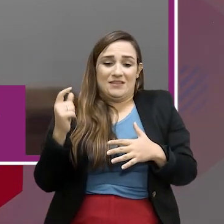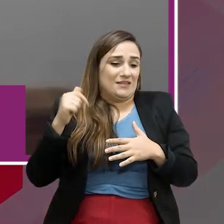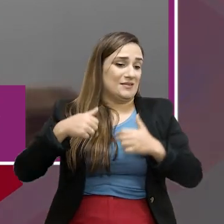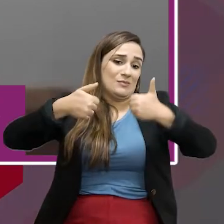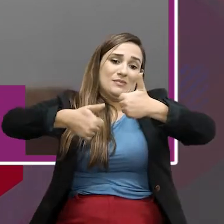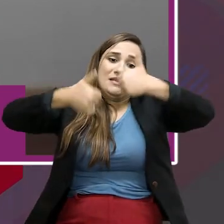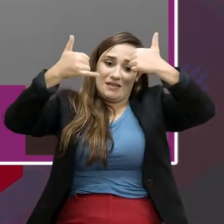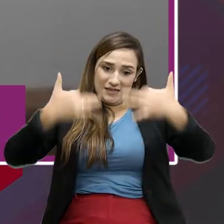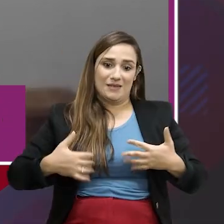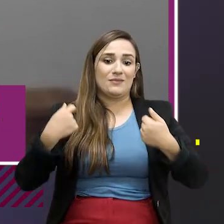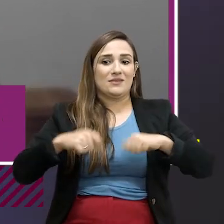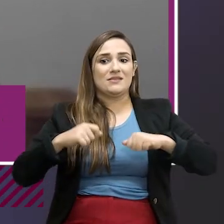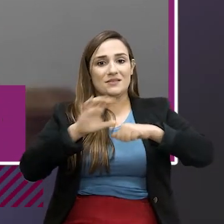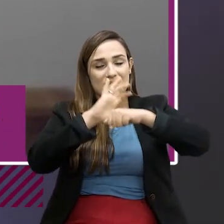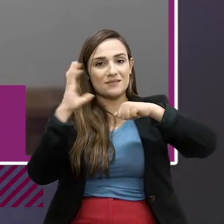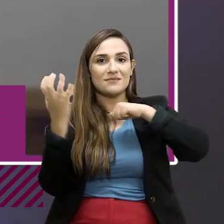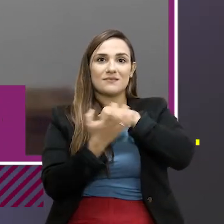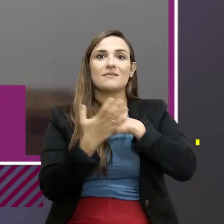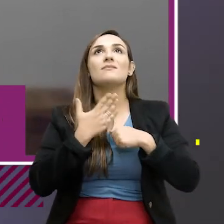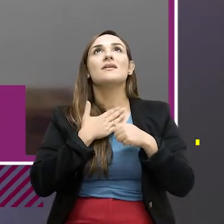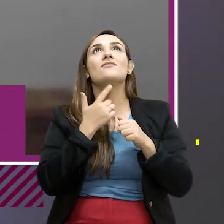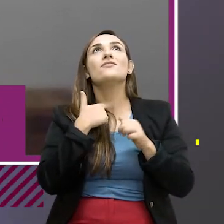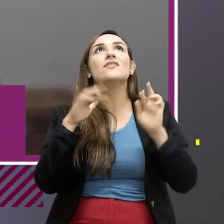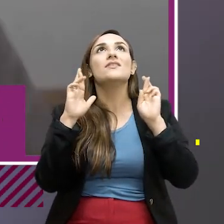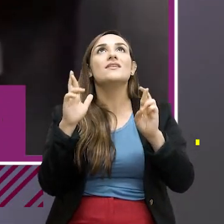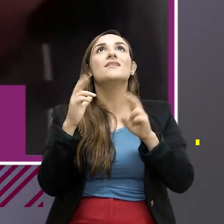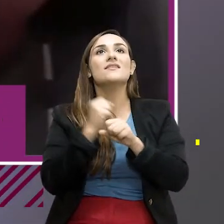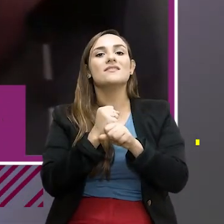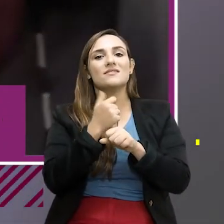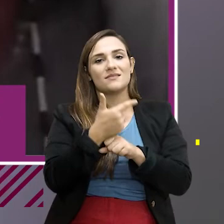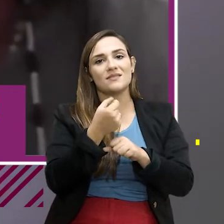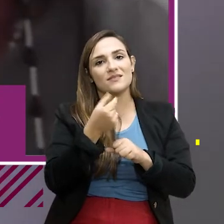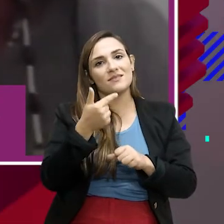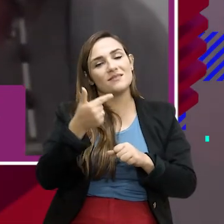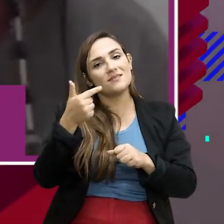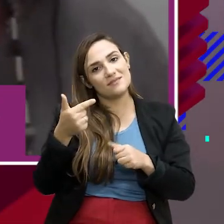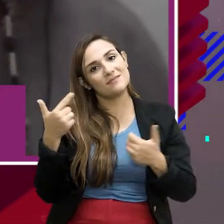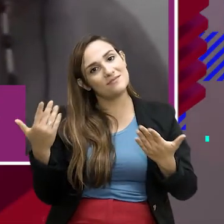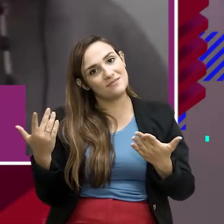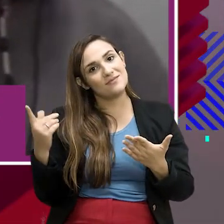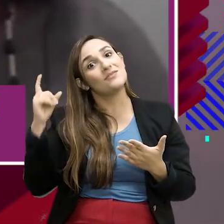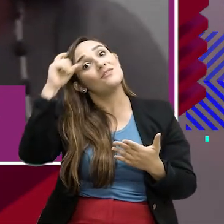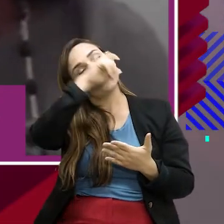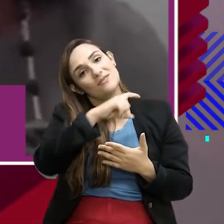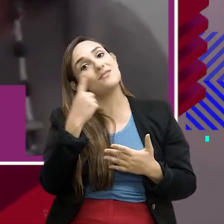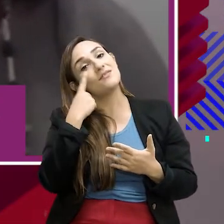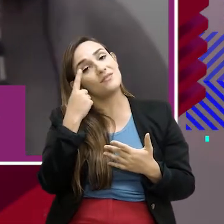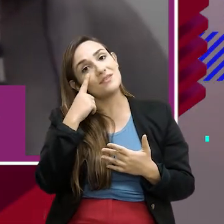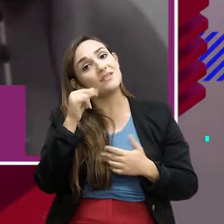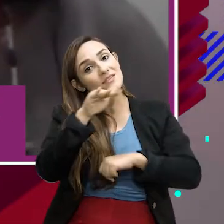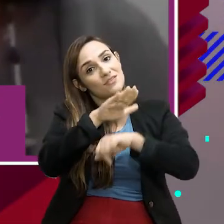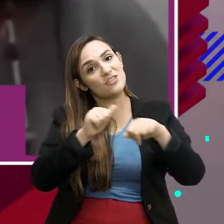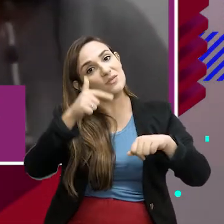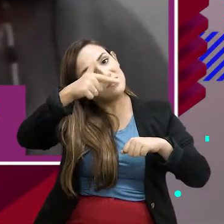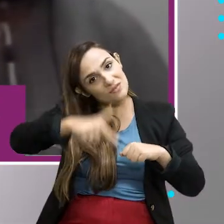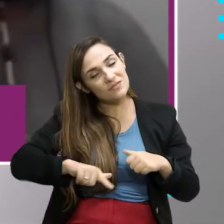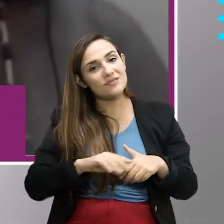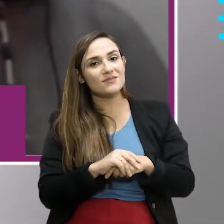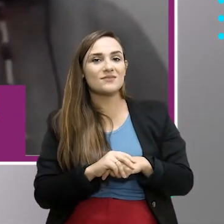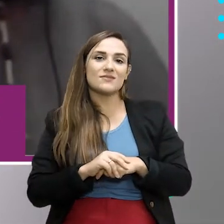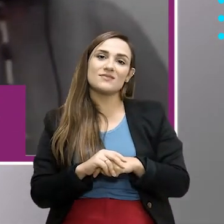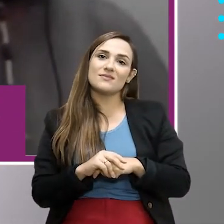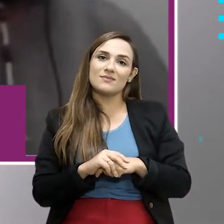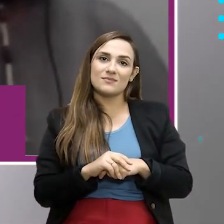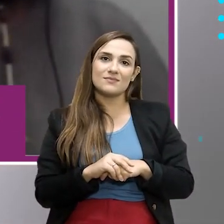mais, que eu não precise nunca mais me falar de Covid. Esse é meu desejo para 2022. Talvez seja difícil, talvez a